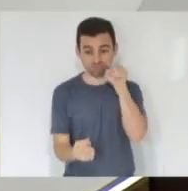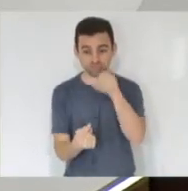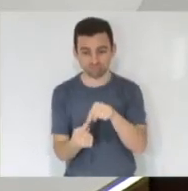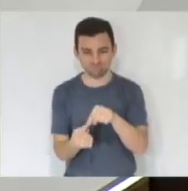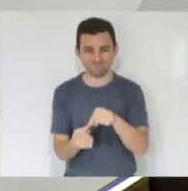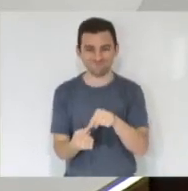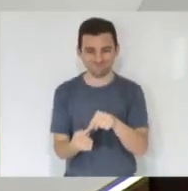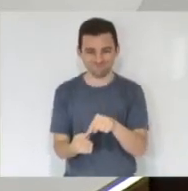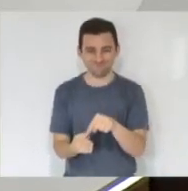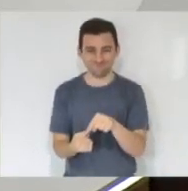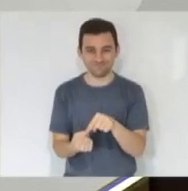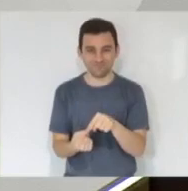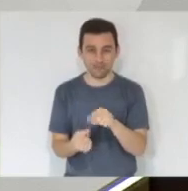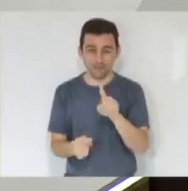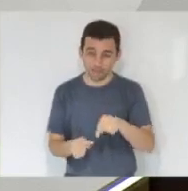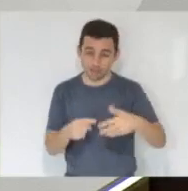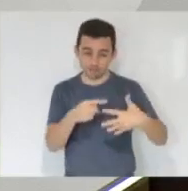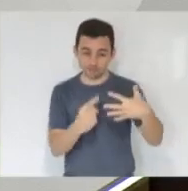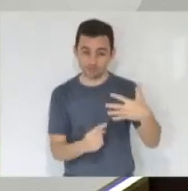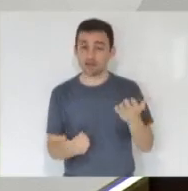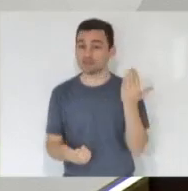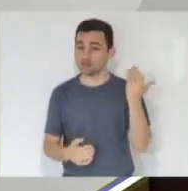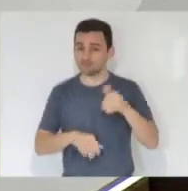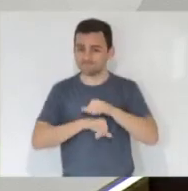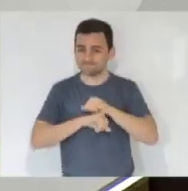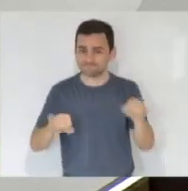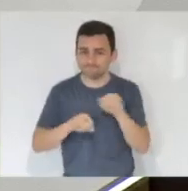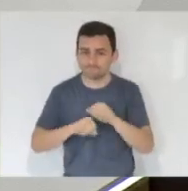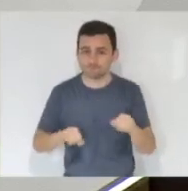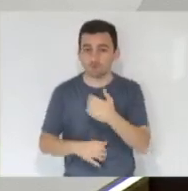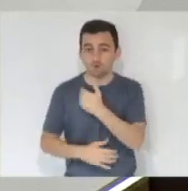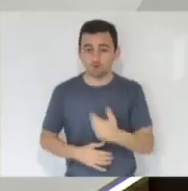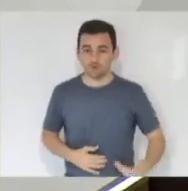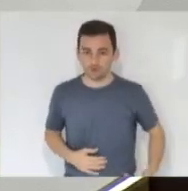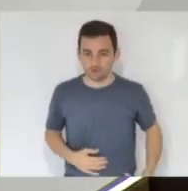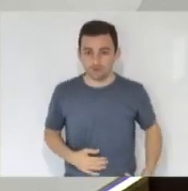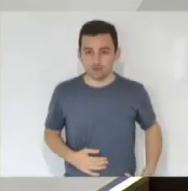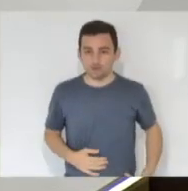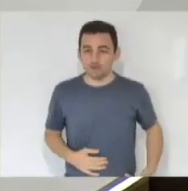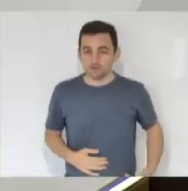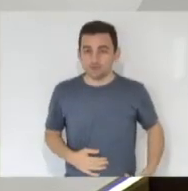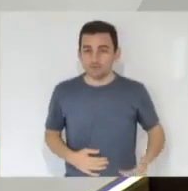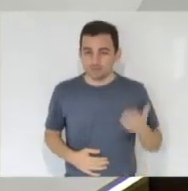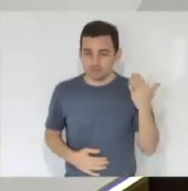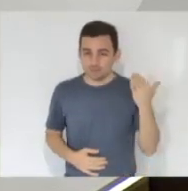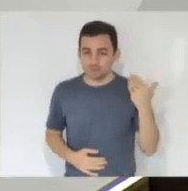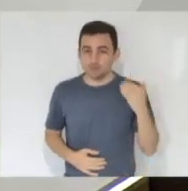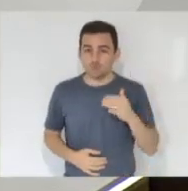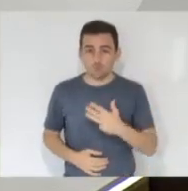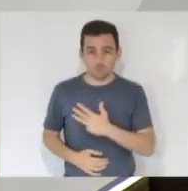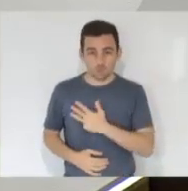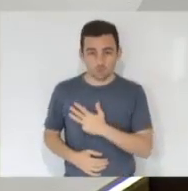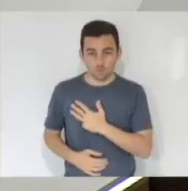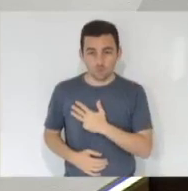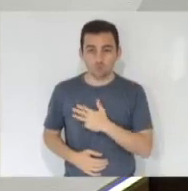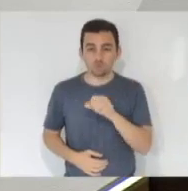destino, que é uma pauta que foi vendida durante o governo do presidente Lula. O Sul é o meu destino,